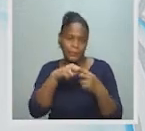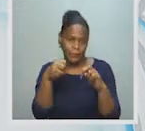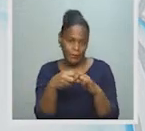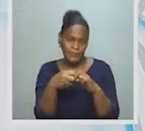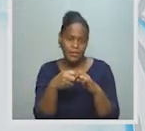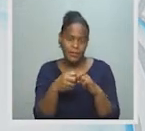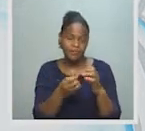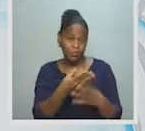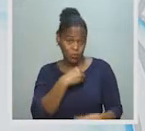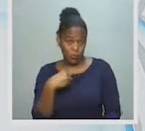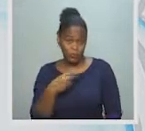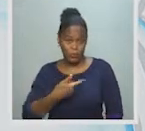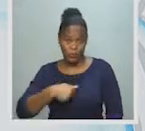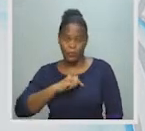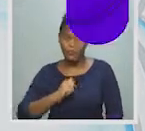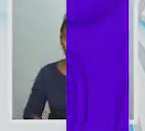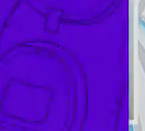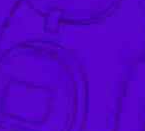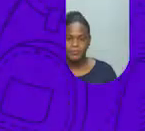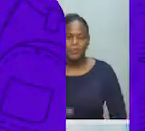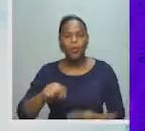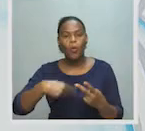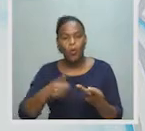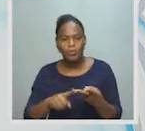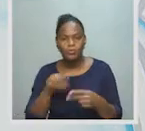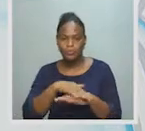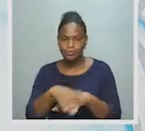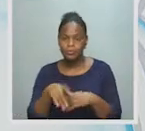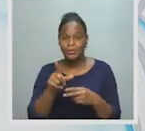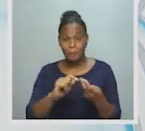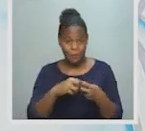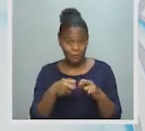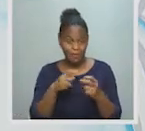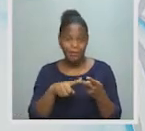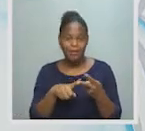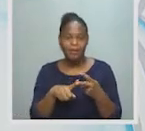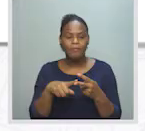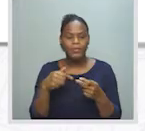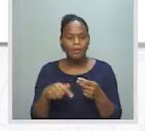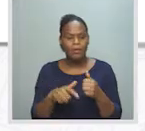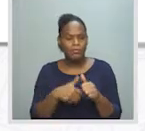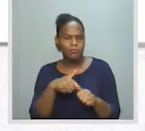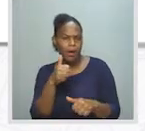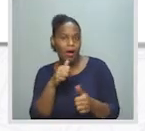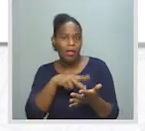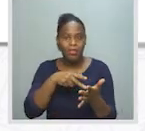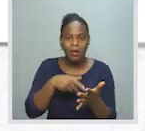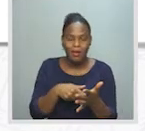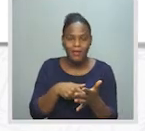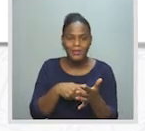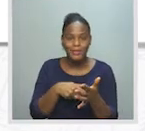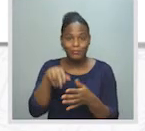também problemas à nossa saúde. Outros fatores. Temos a sofisticação